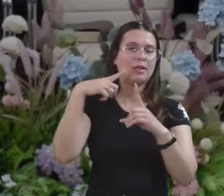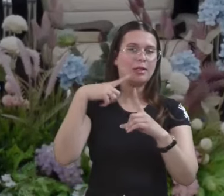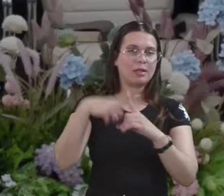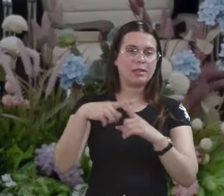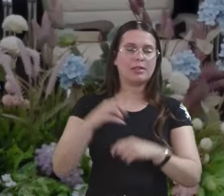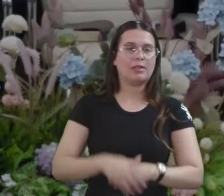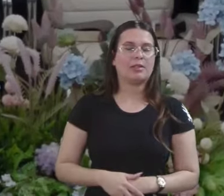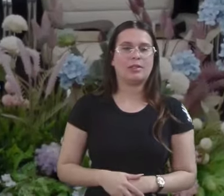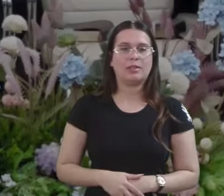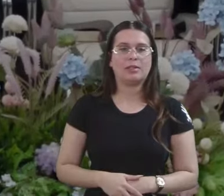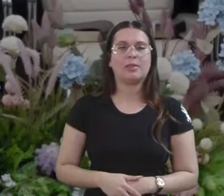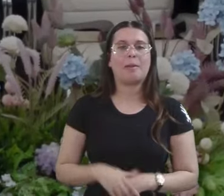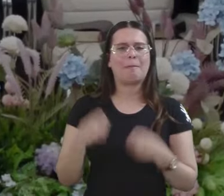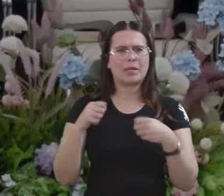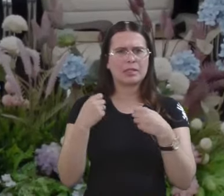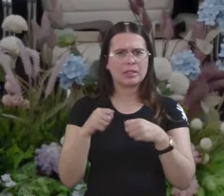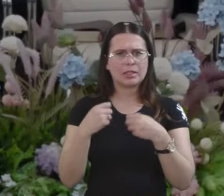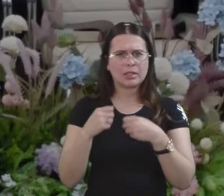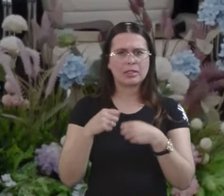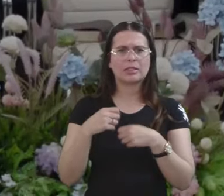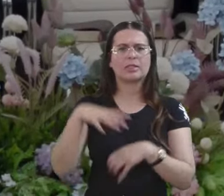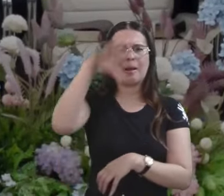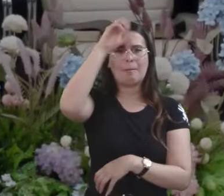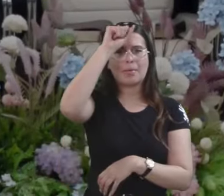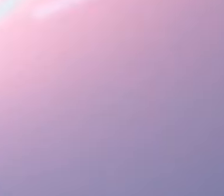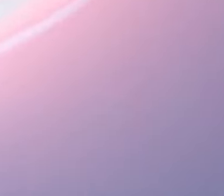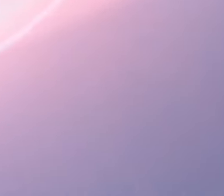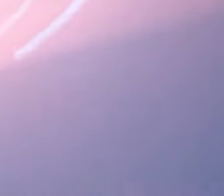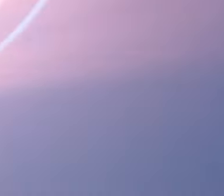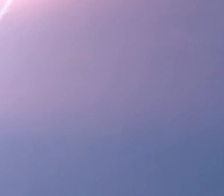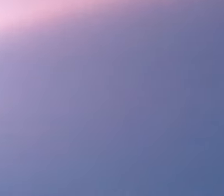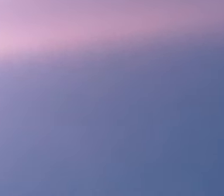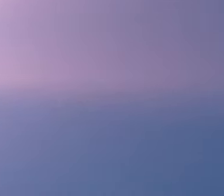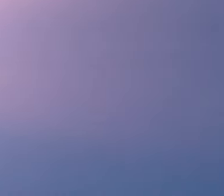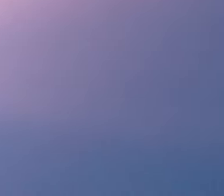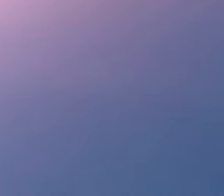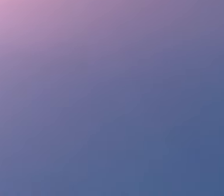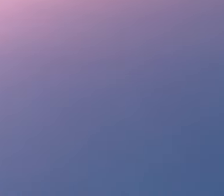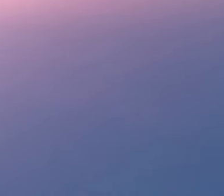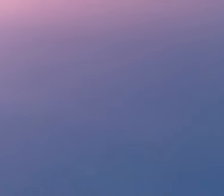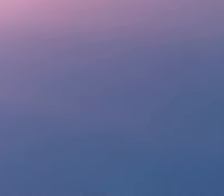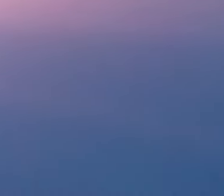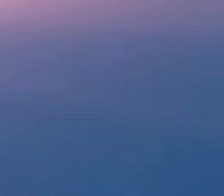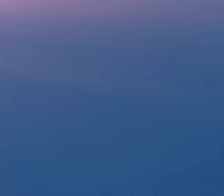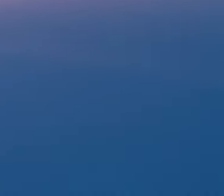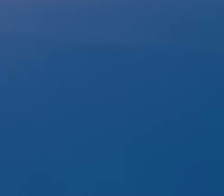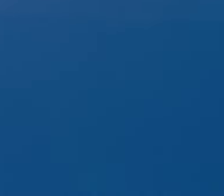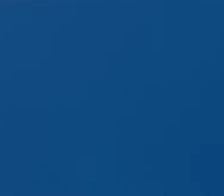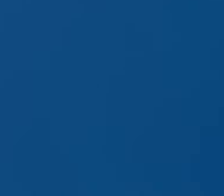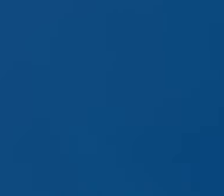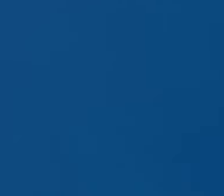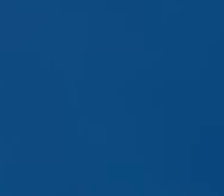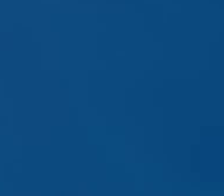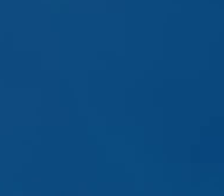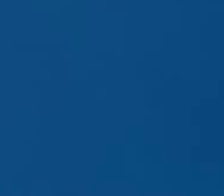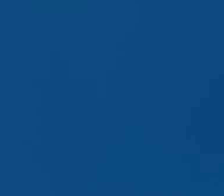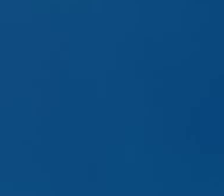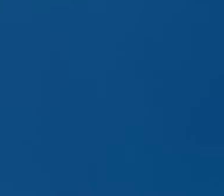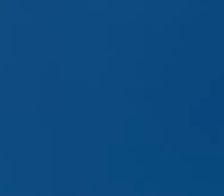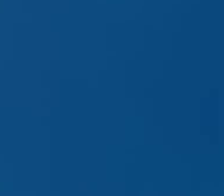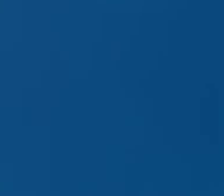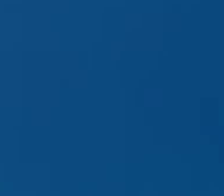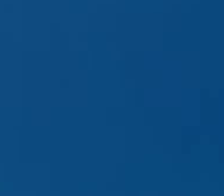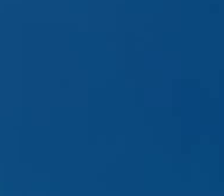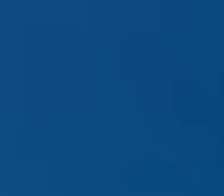sempre saber orar. E a igreja não para. Amém, irmãos? Deus abençoe, ore por nós em nome de Jesus.